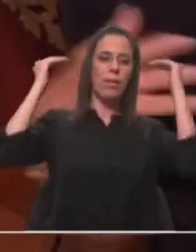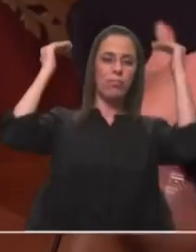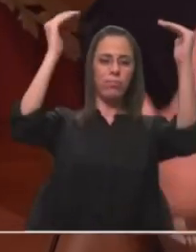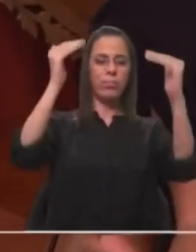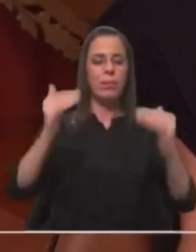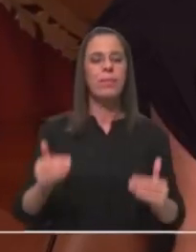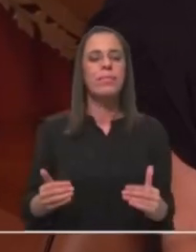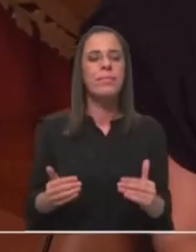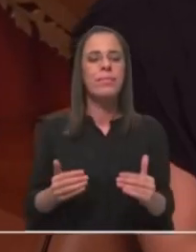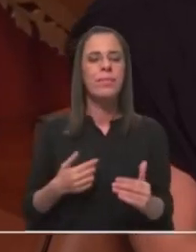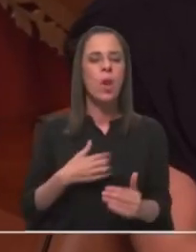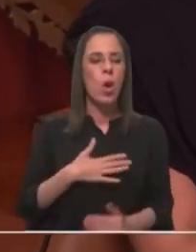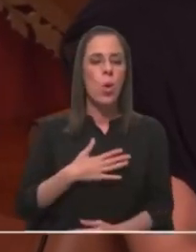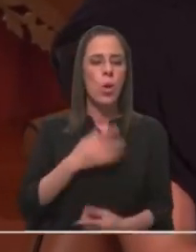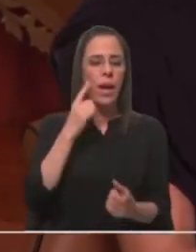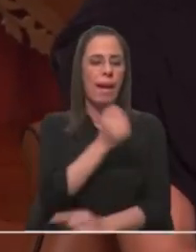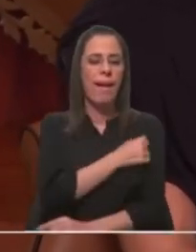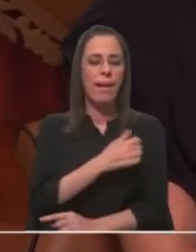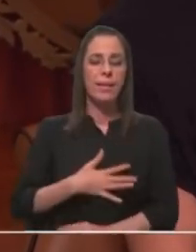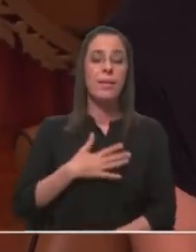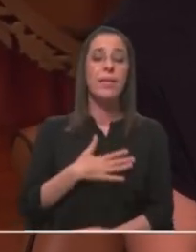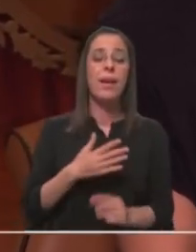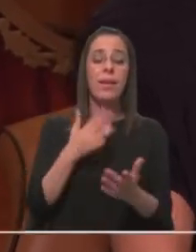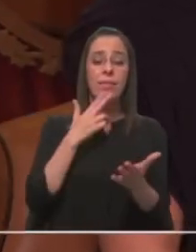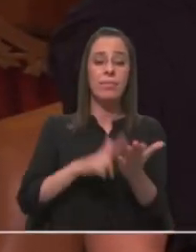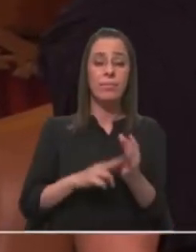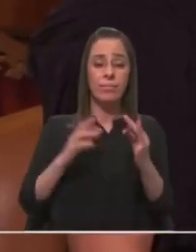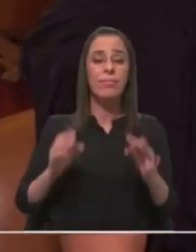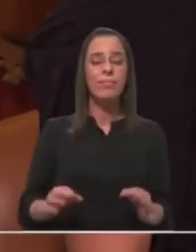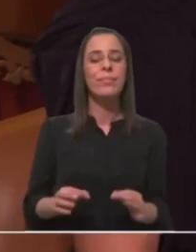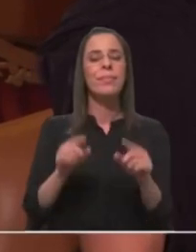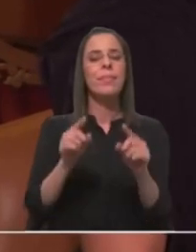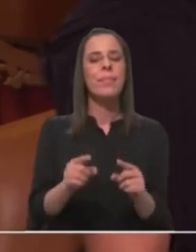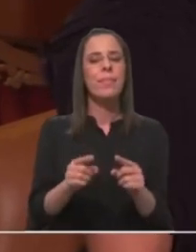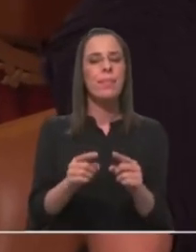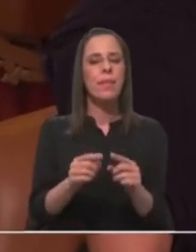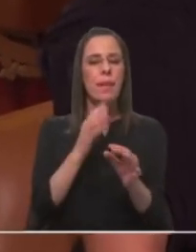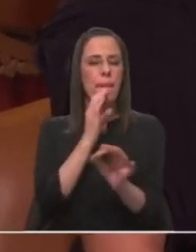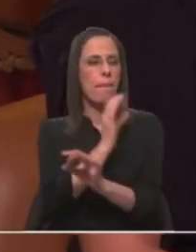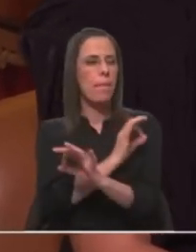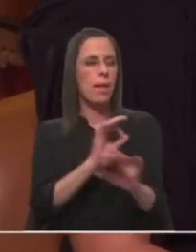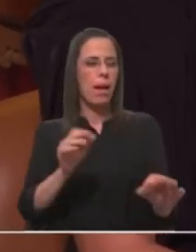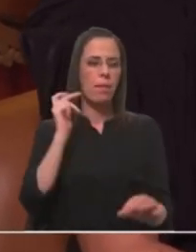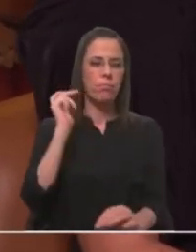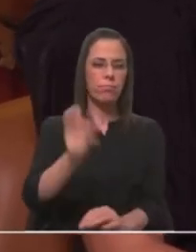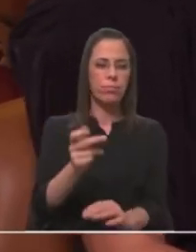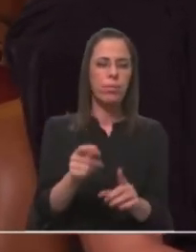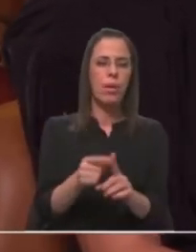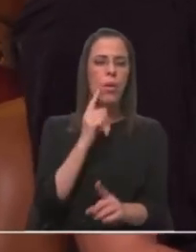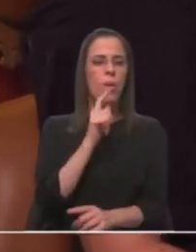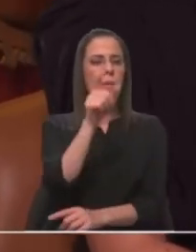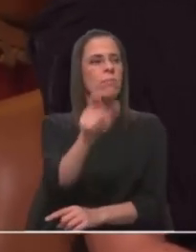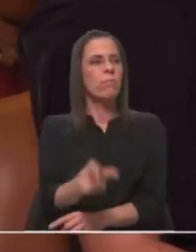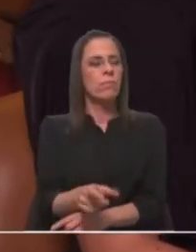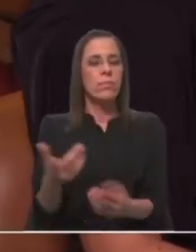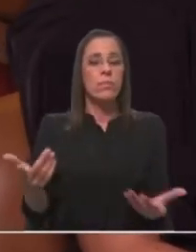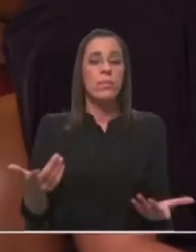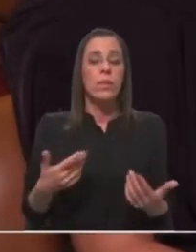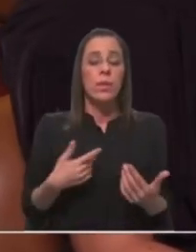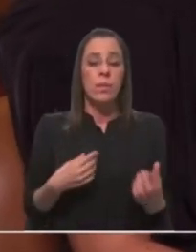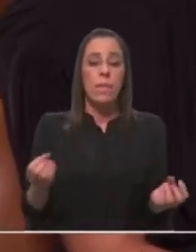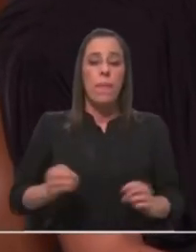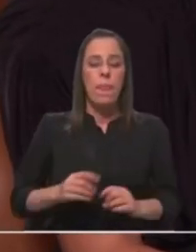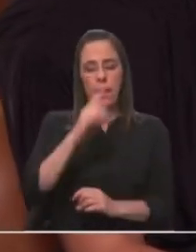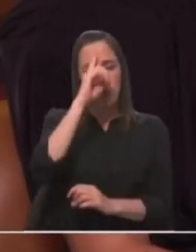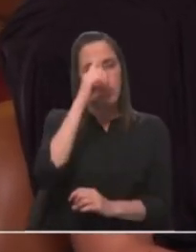e não fico querendo voltar para casa. É verdade, porque depois deste percurso brilhante, Juliana, como é que é, eu não tenho